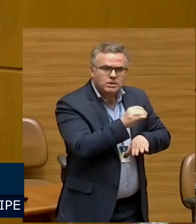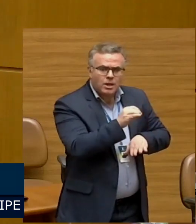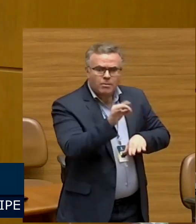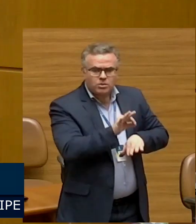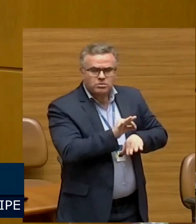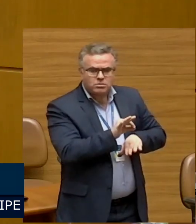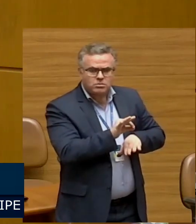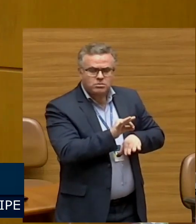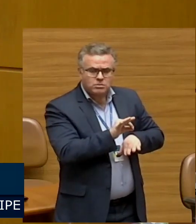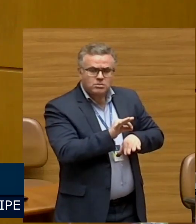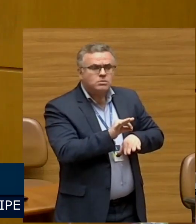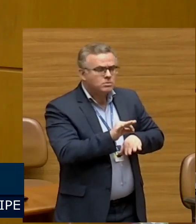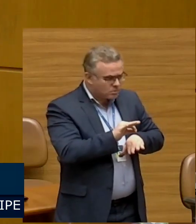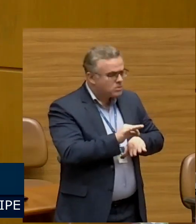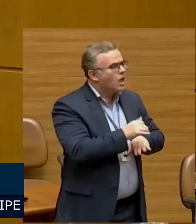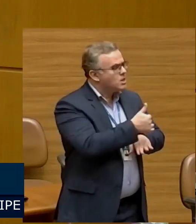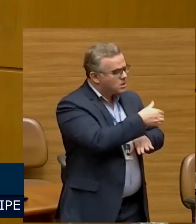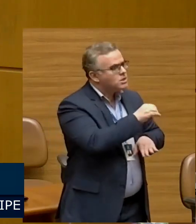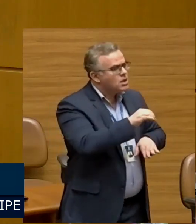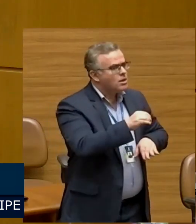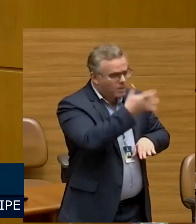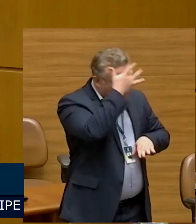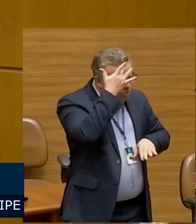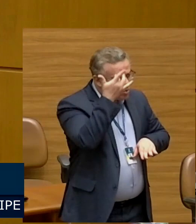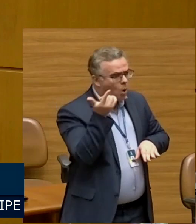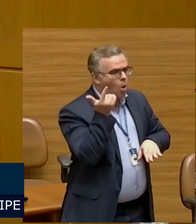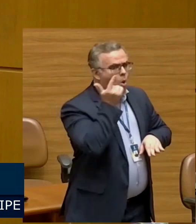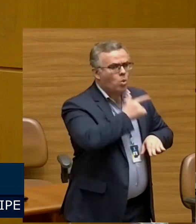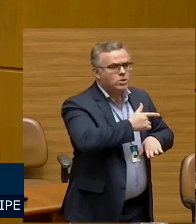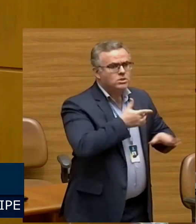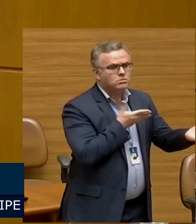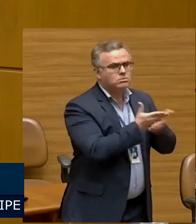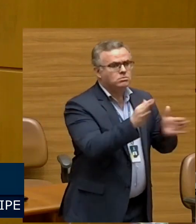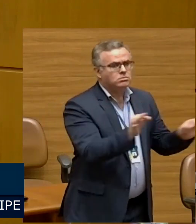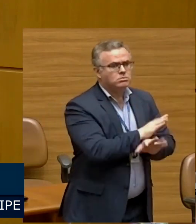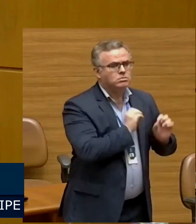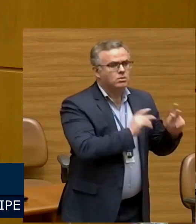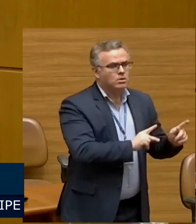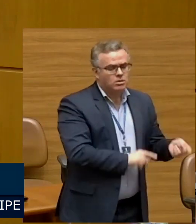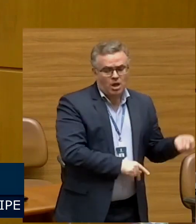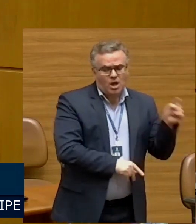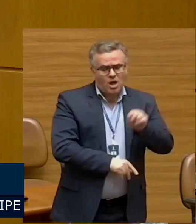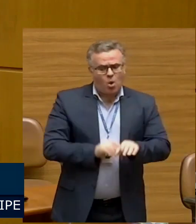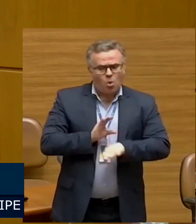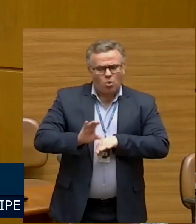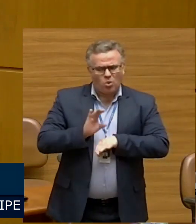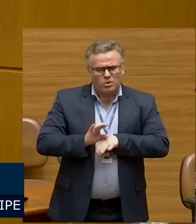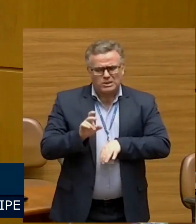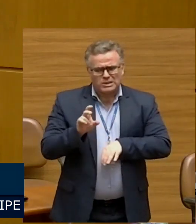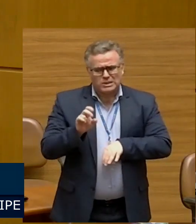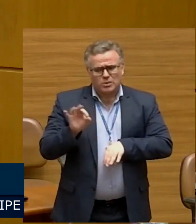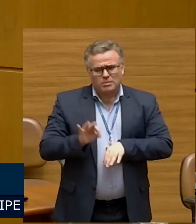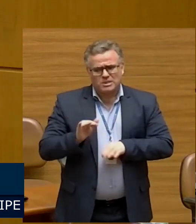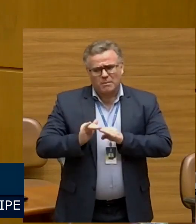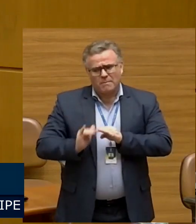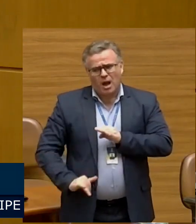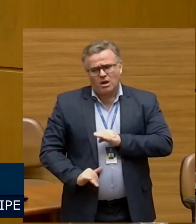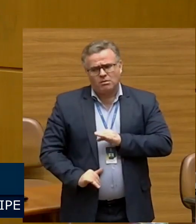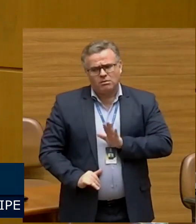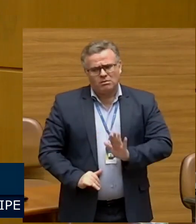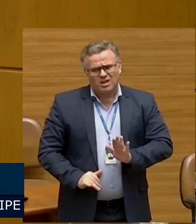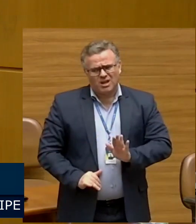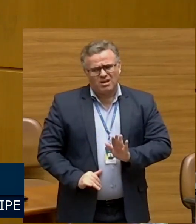entrou 100, tem que sair 100 no mesmo ano. E se eu tenho cursos que têm taxa de sucesso abaixo de 50%, existe uma orientação